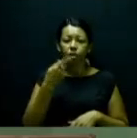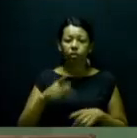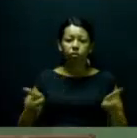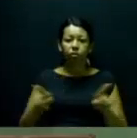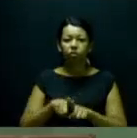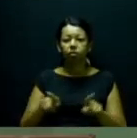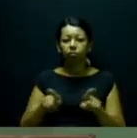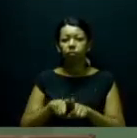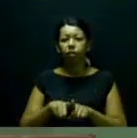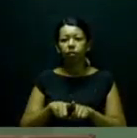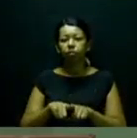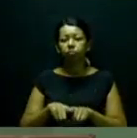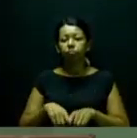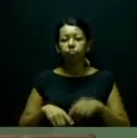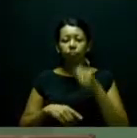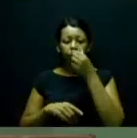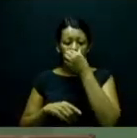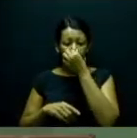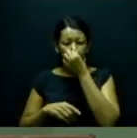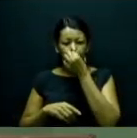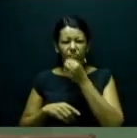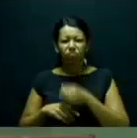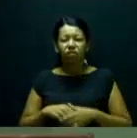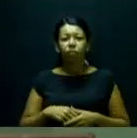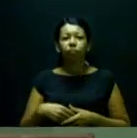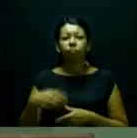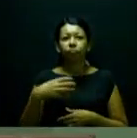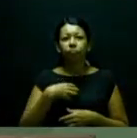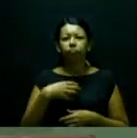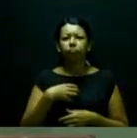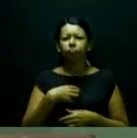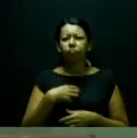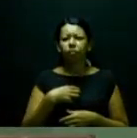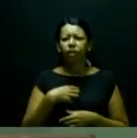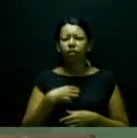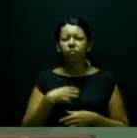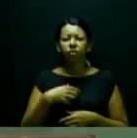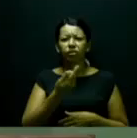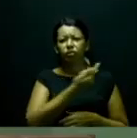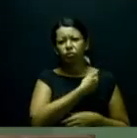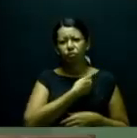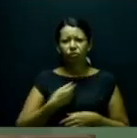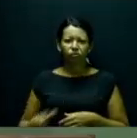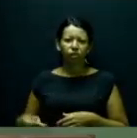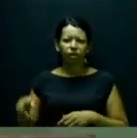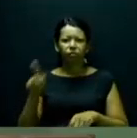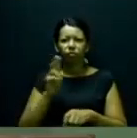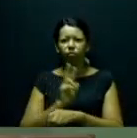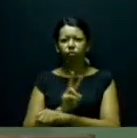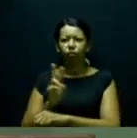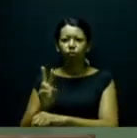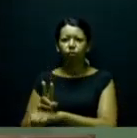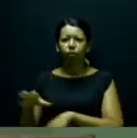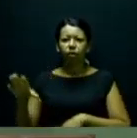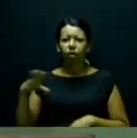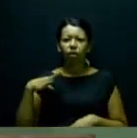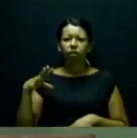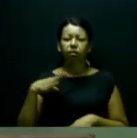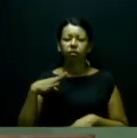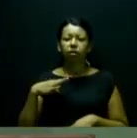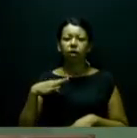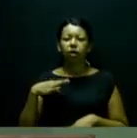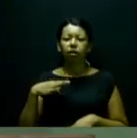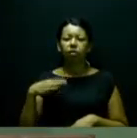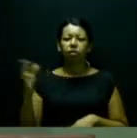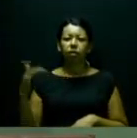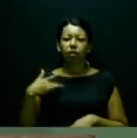de tudo, a minha indignação com a forma como que esse desgoverno trata a nossa cidade, trata